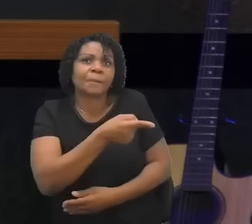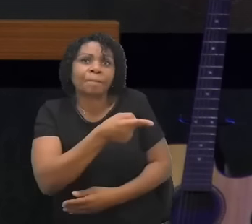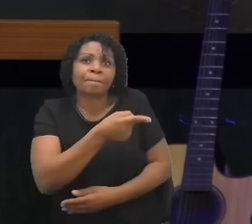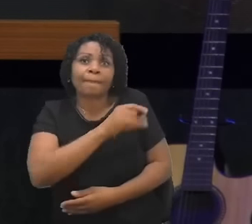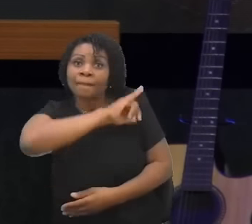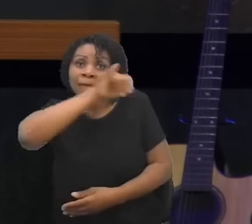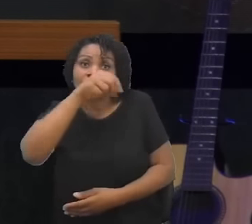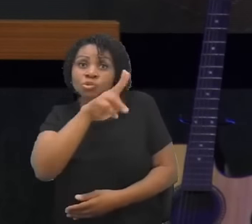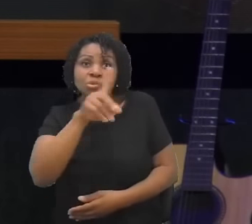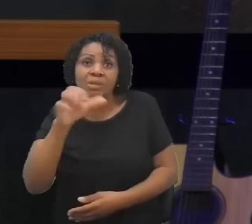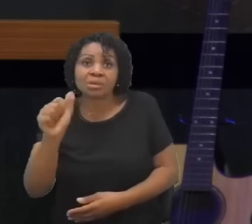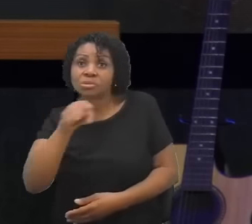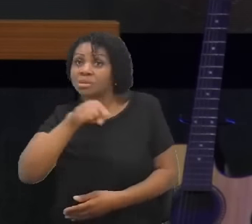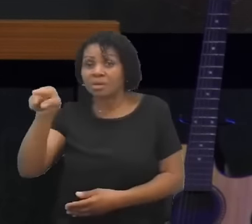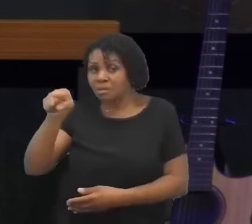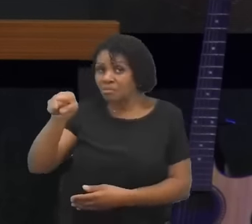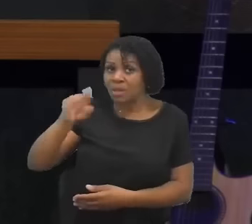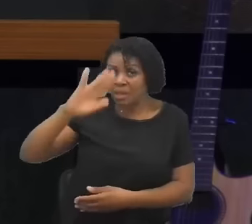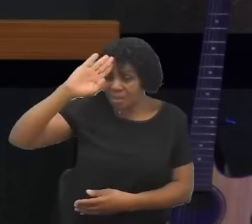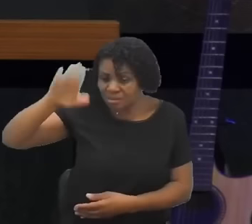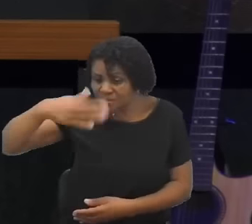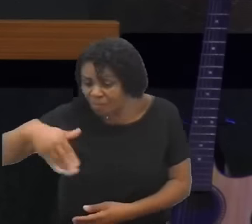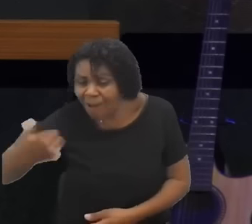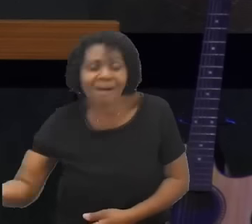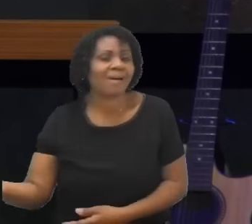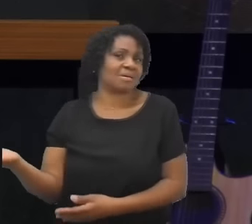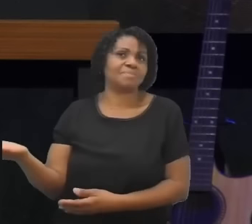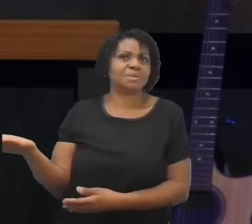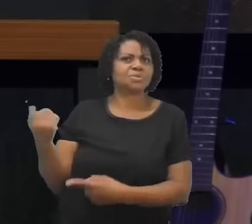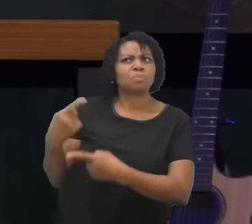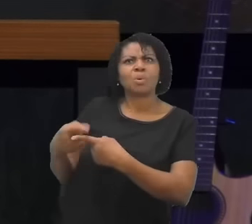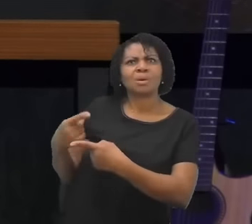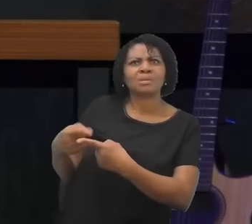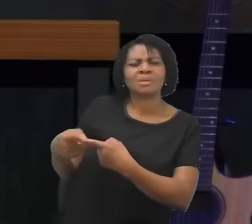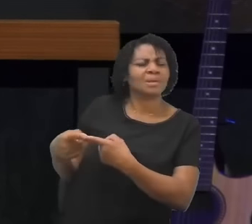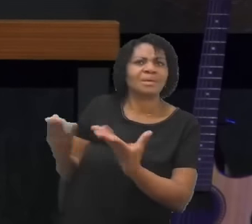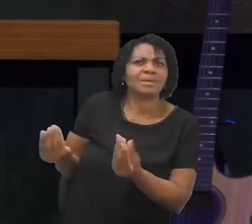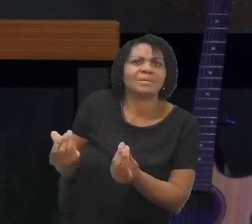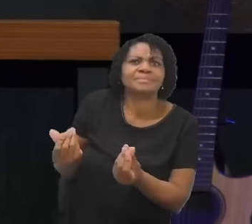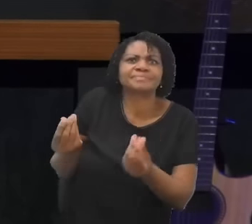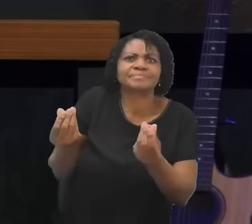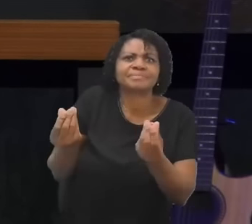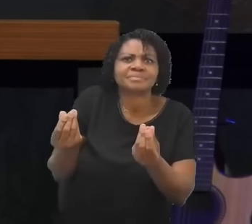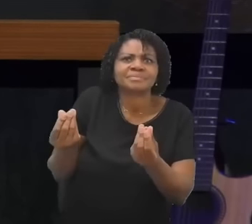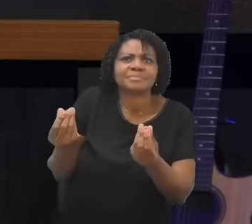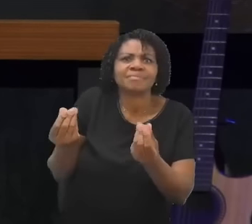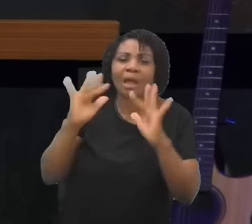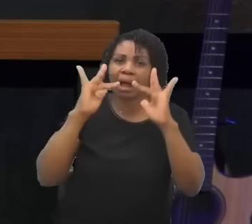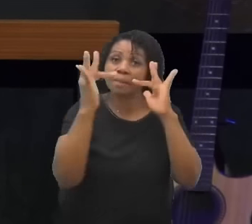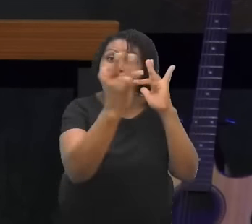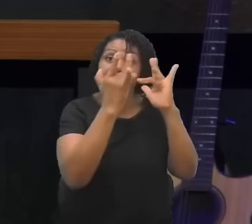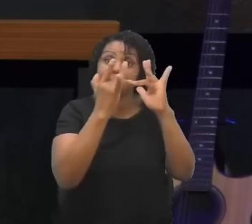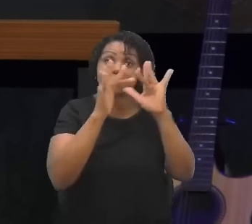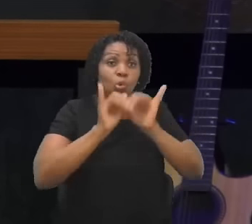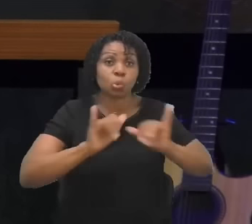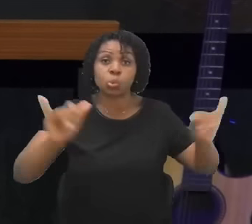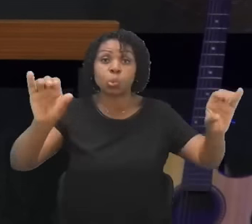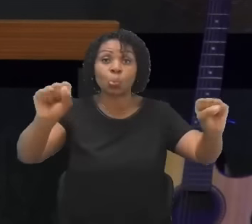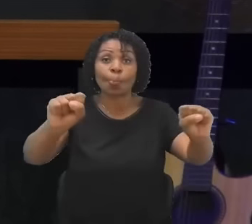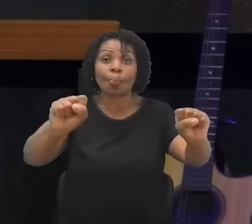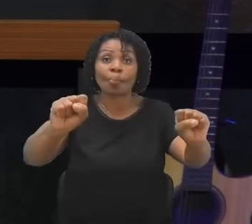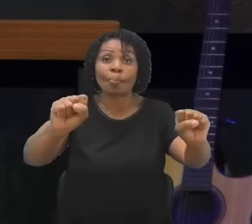judeu? Não, eles são de origem árabe, eles falam árabe. Por que isso? E cadê? A mídia não fala nada.